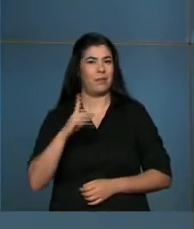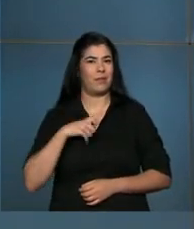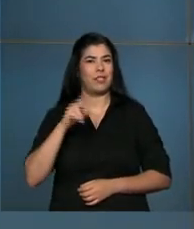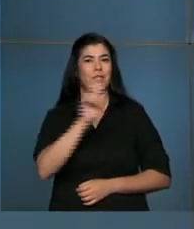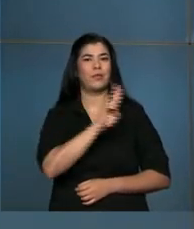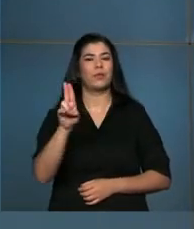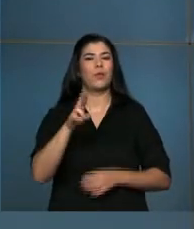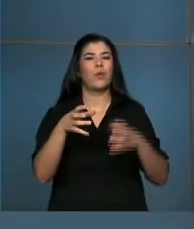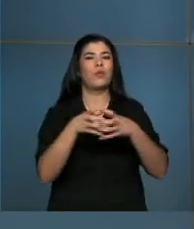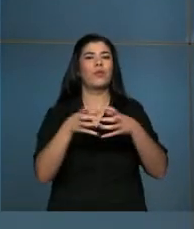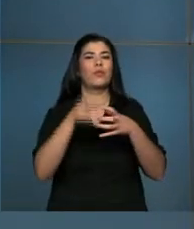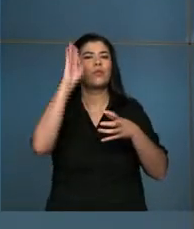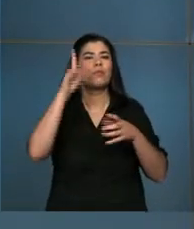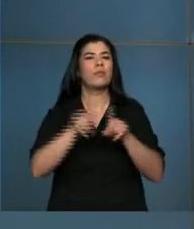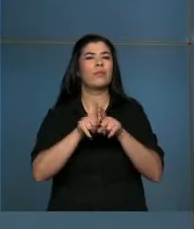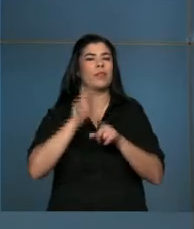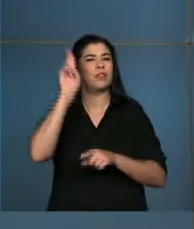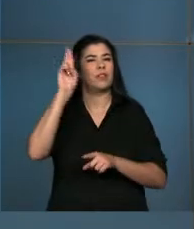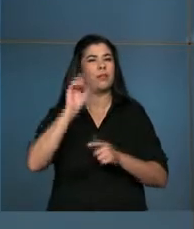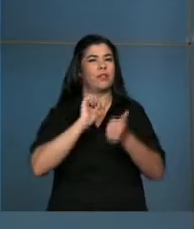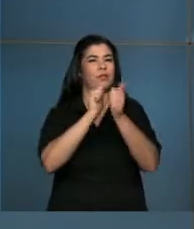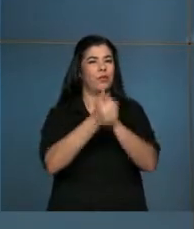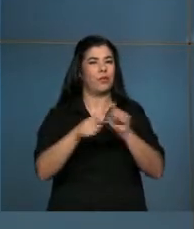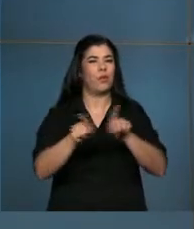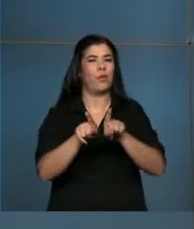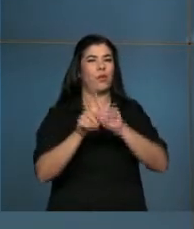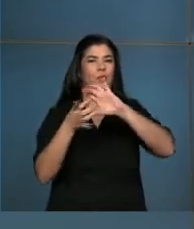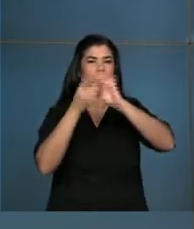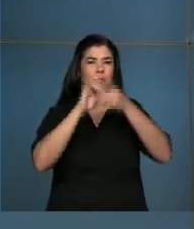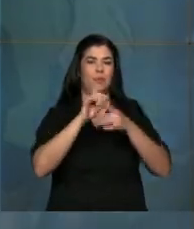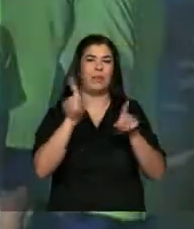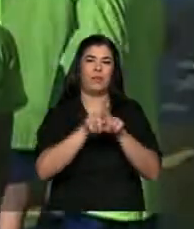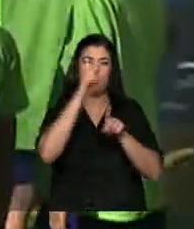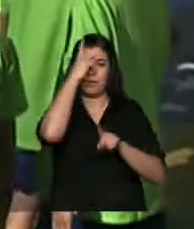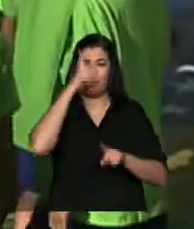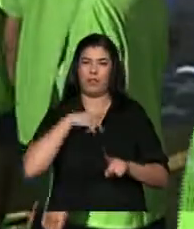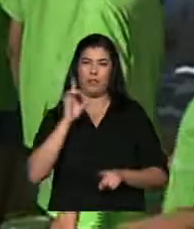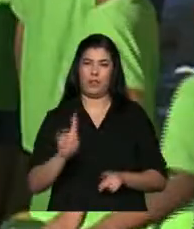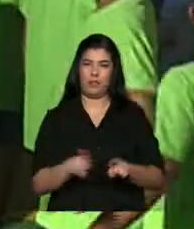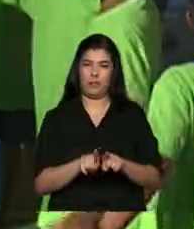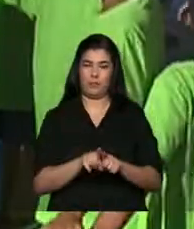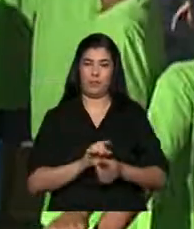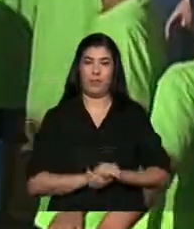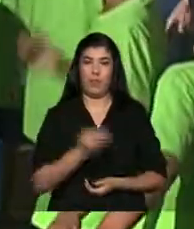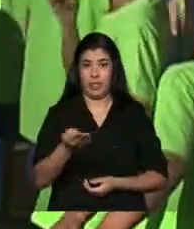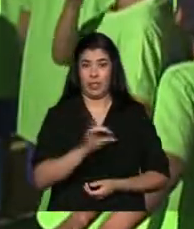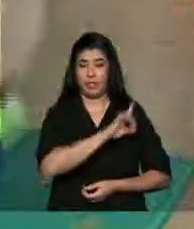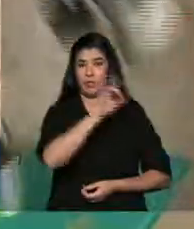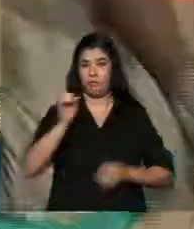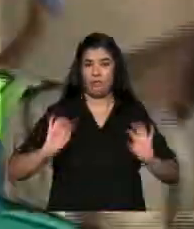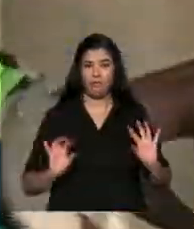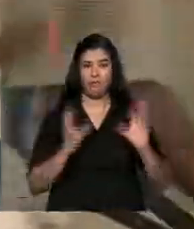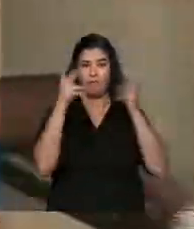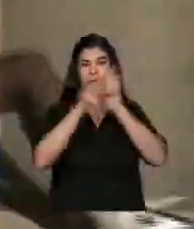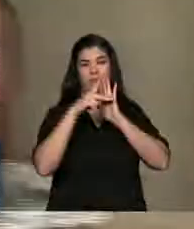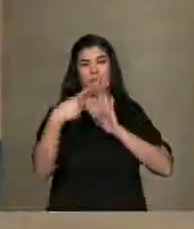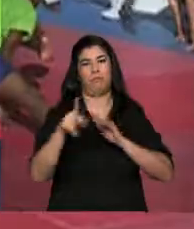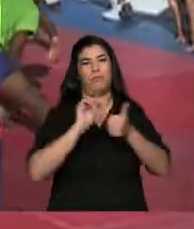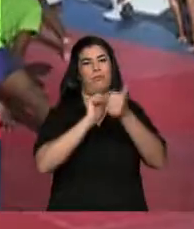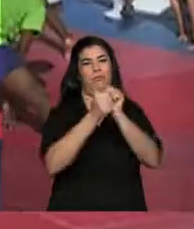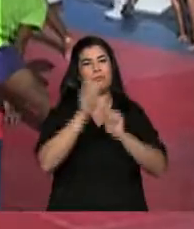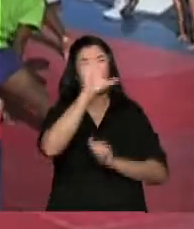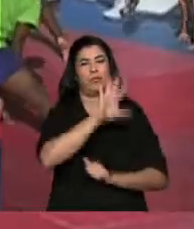que representa o país nos Jogos Olímpicos e Pan-Americanos. Foi um dia de celebração do esporte